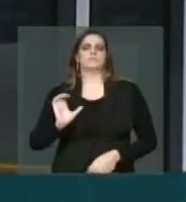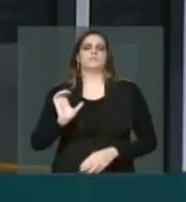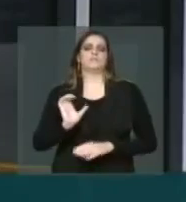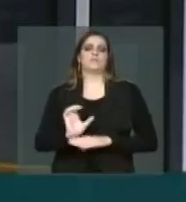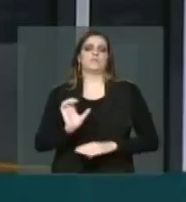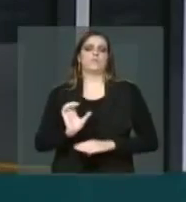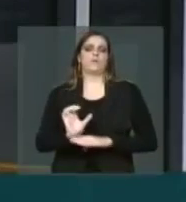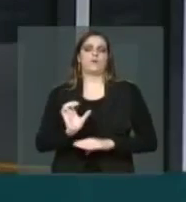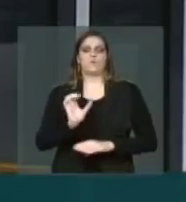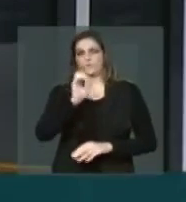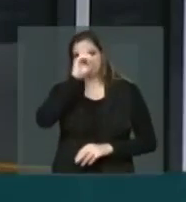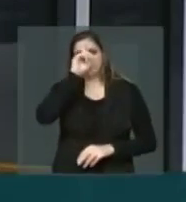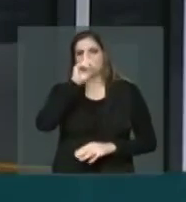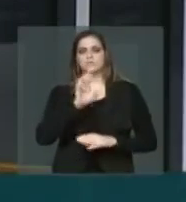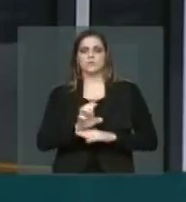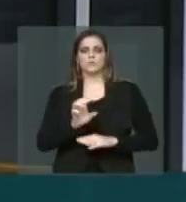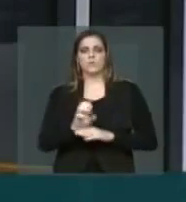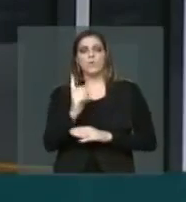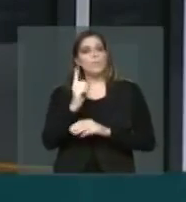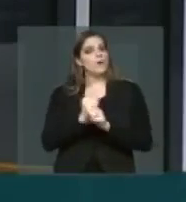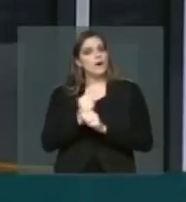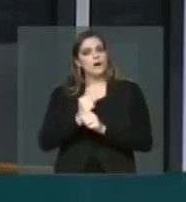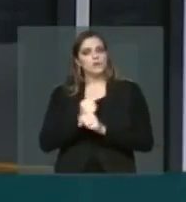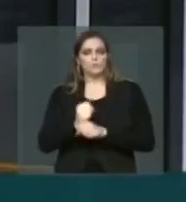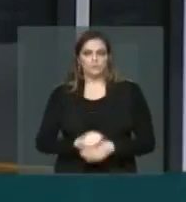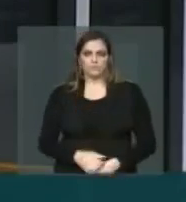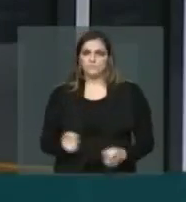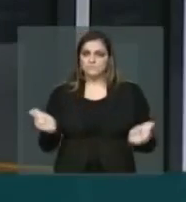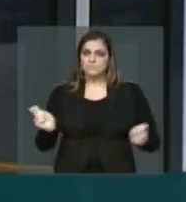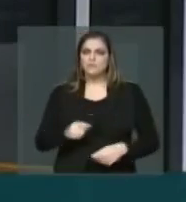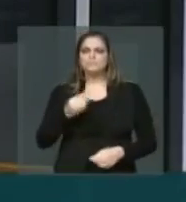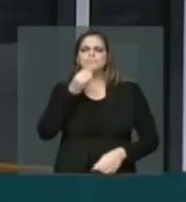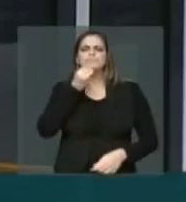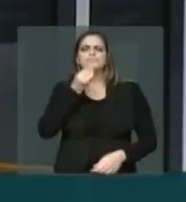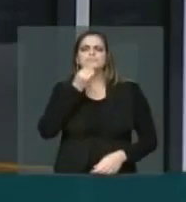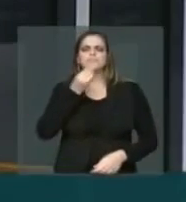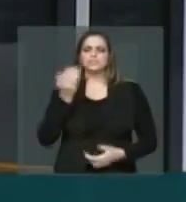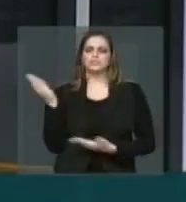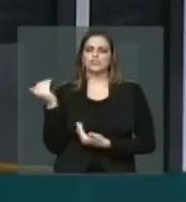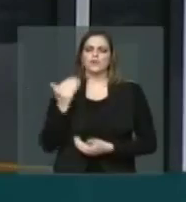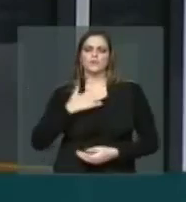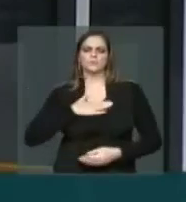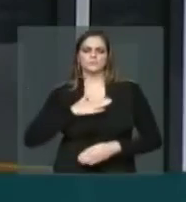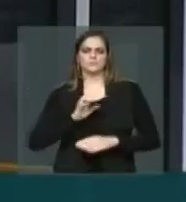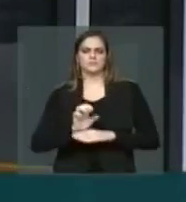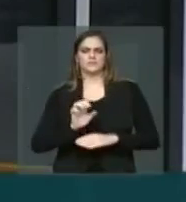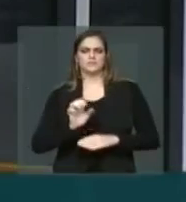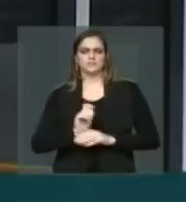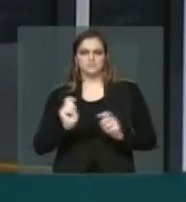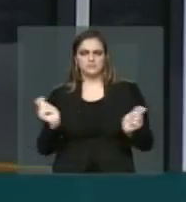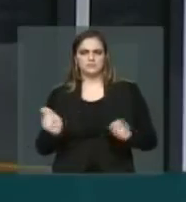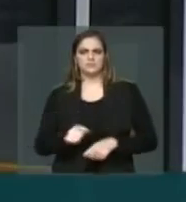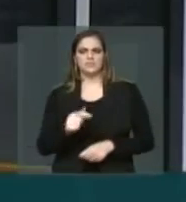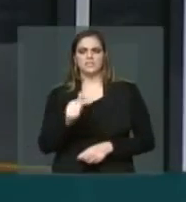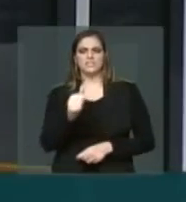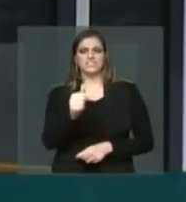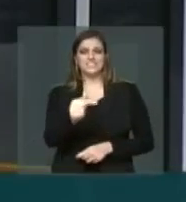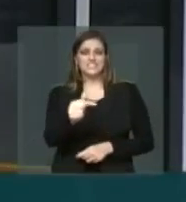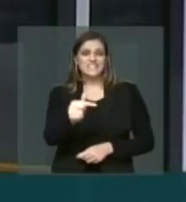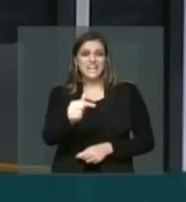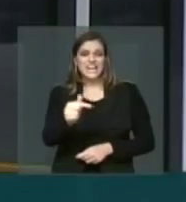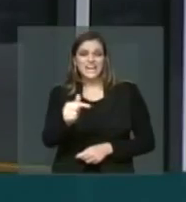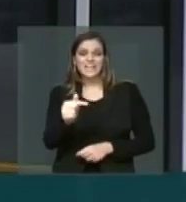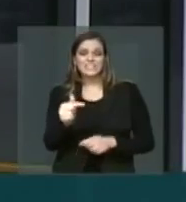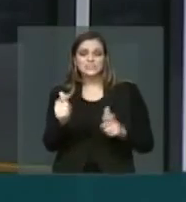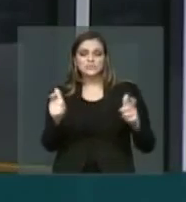em um ano. Seria possível para a juventude do meu estado a construção de 7